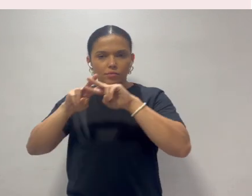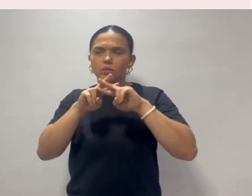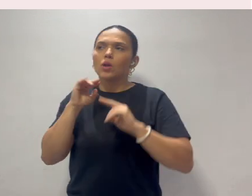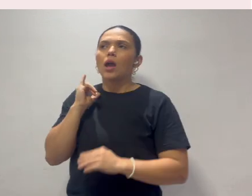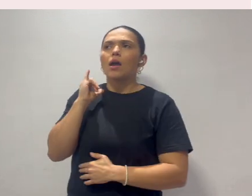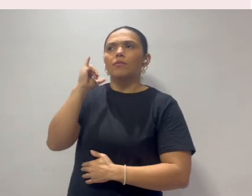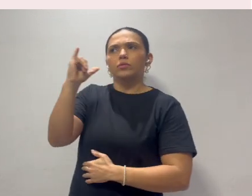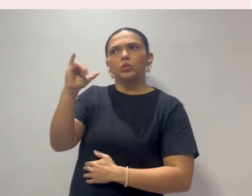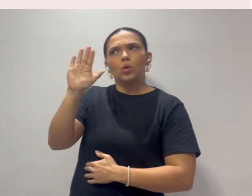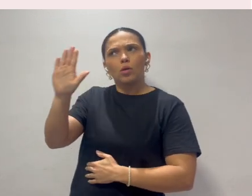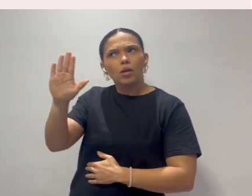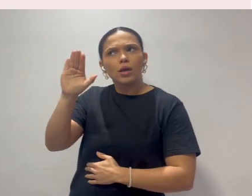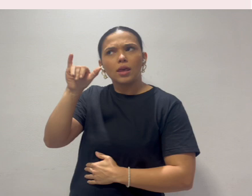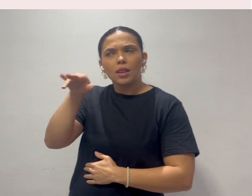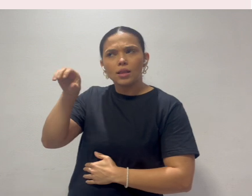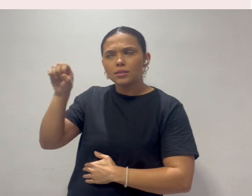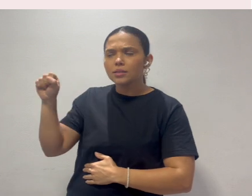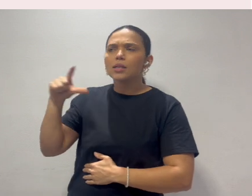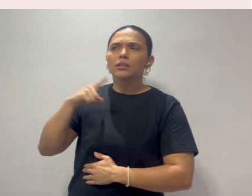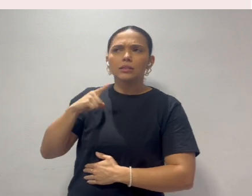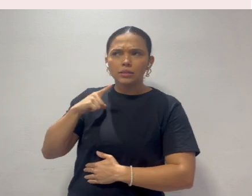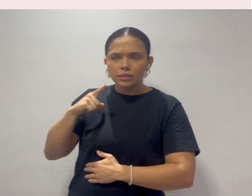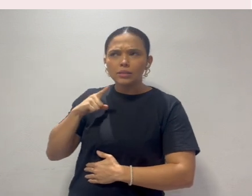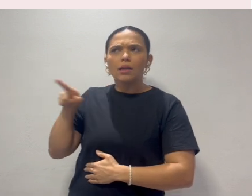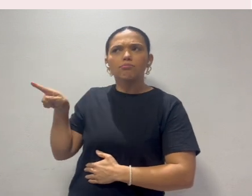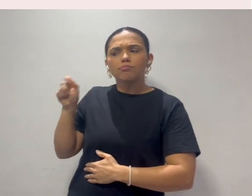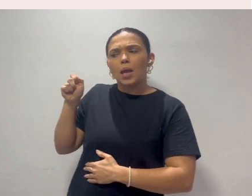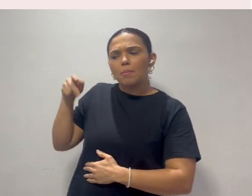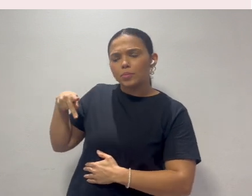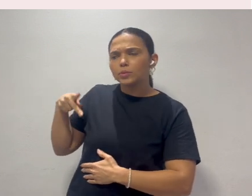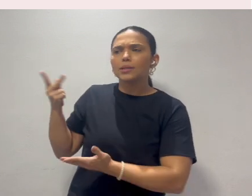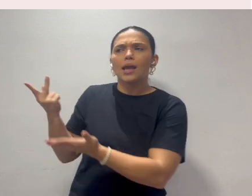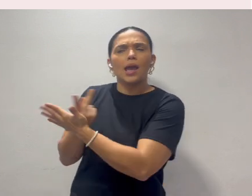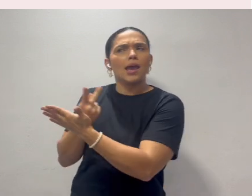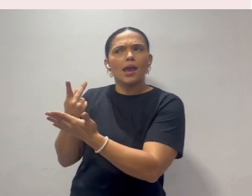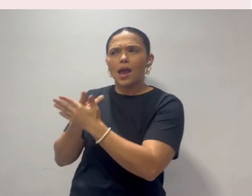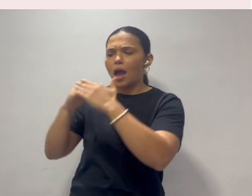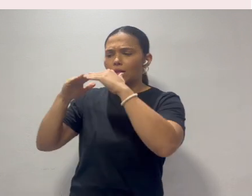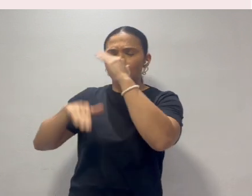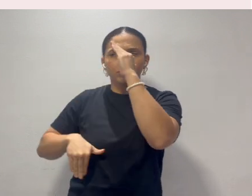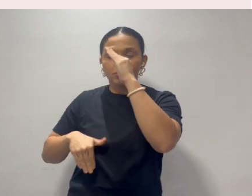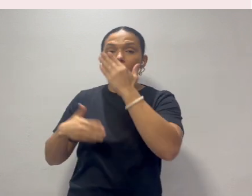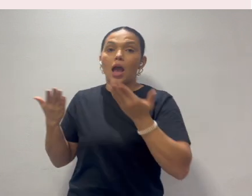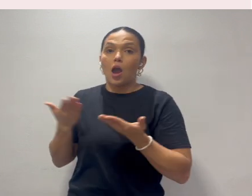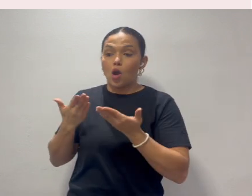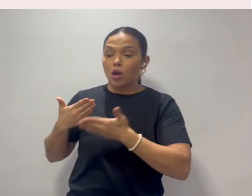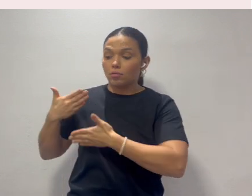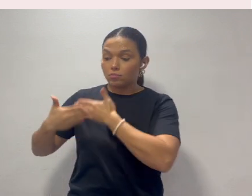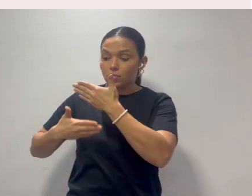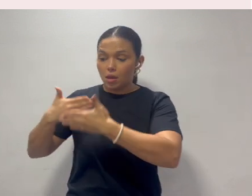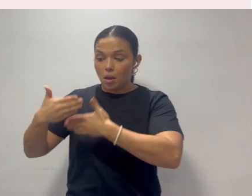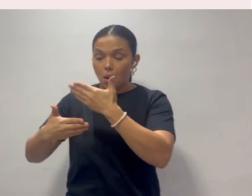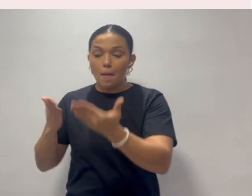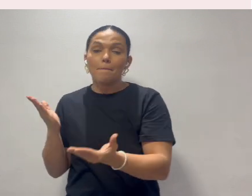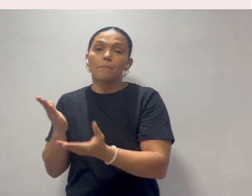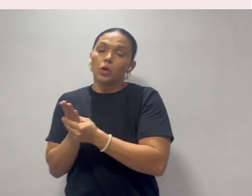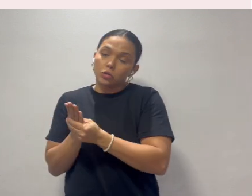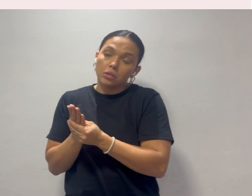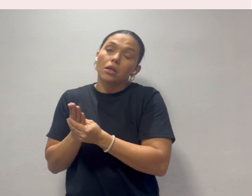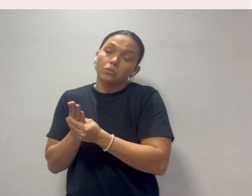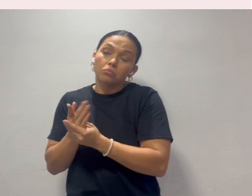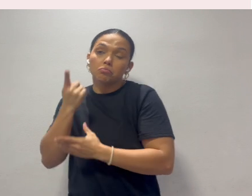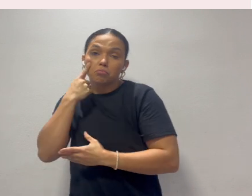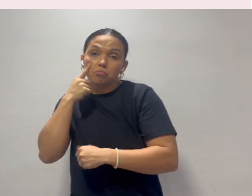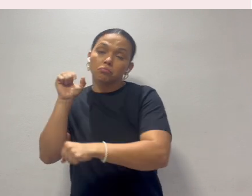estava acontecendo, tá? E aí, o processo está caminhando, está no pedido de revisão, tá? E